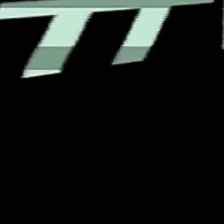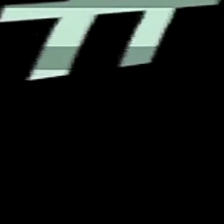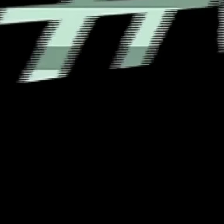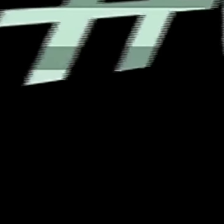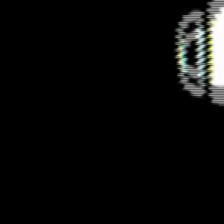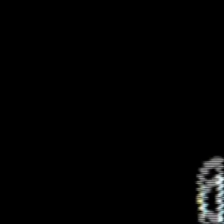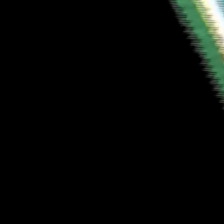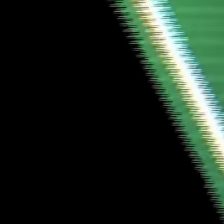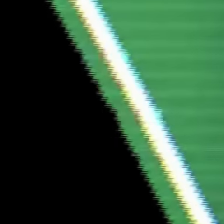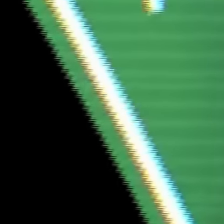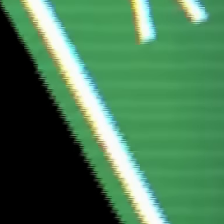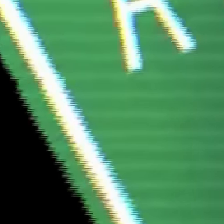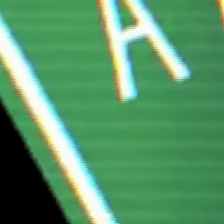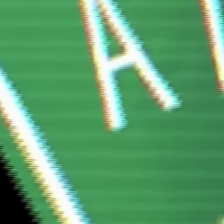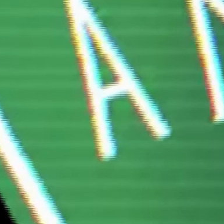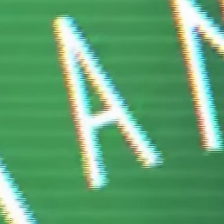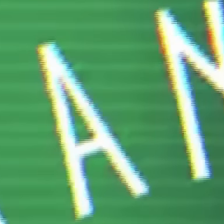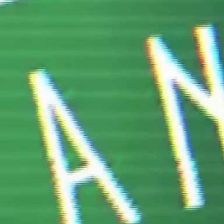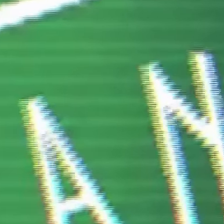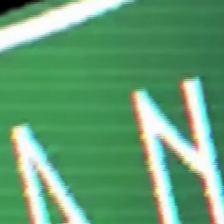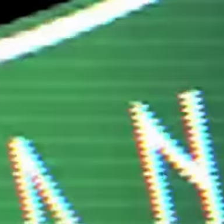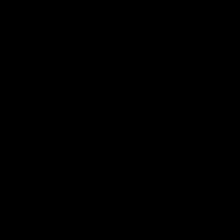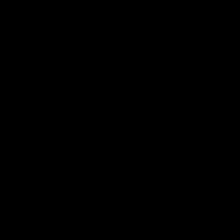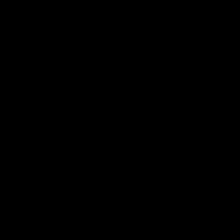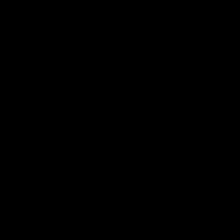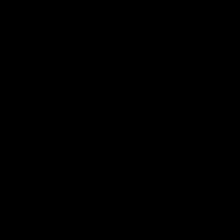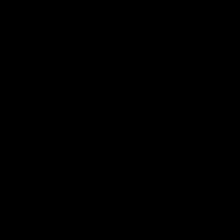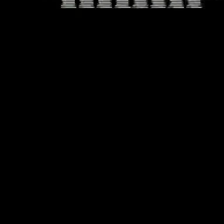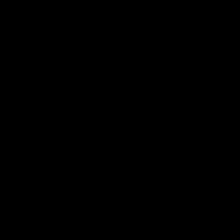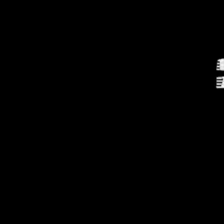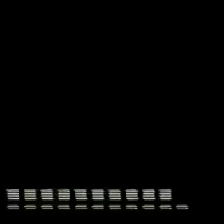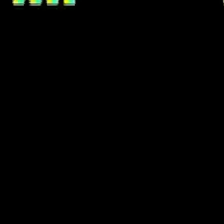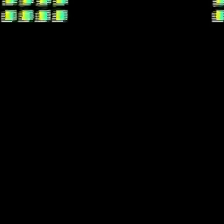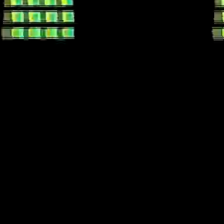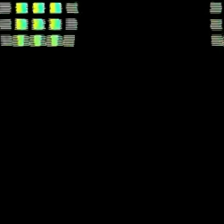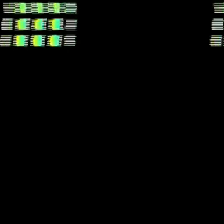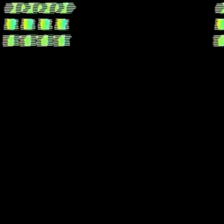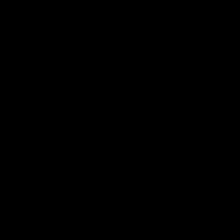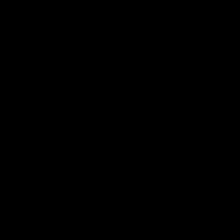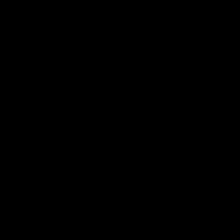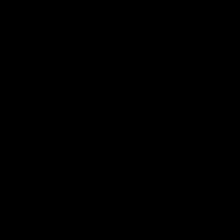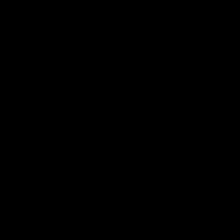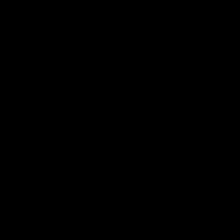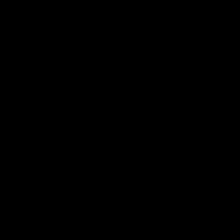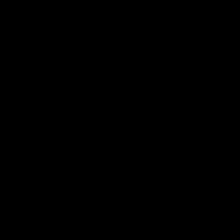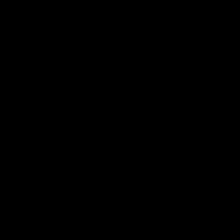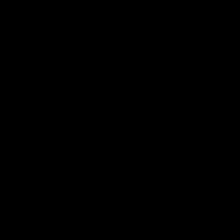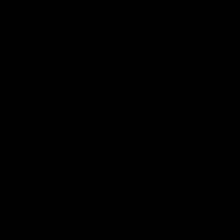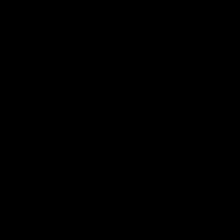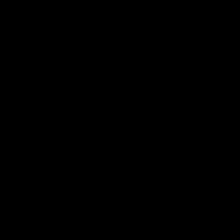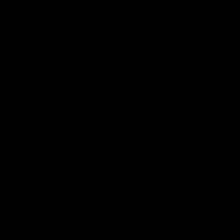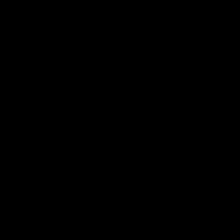Futebol raiz é aqui nos encerrados da jogada. Torcemos sem parar.